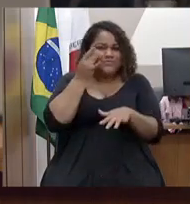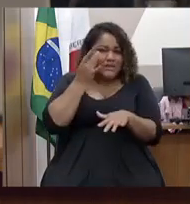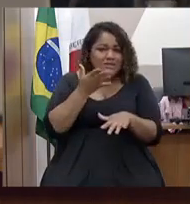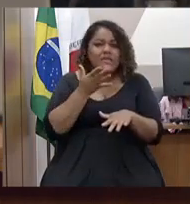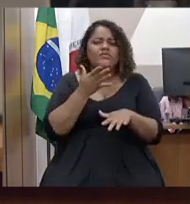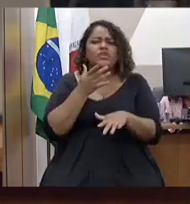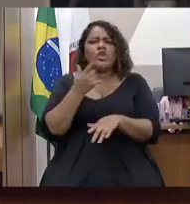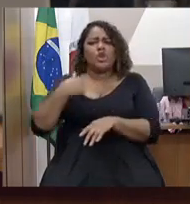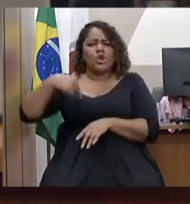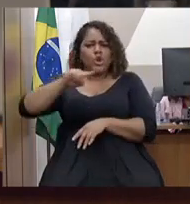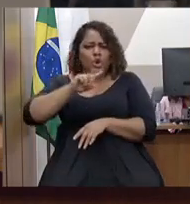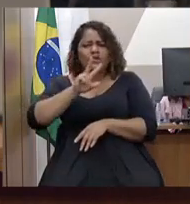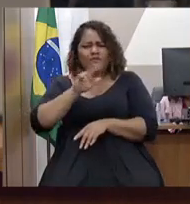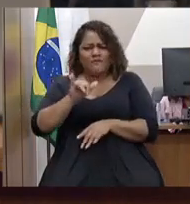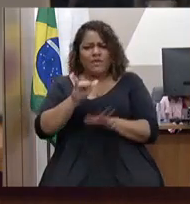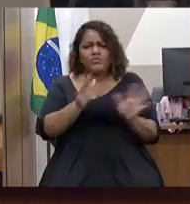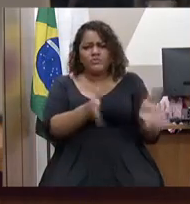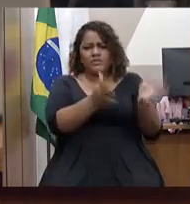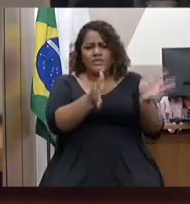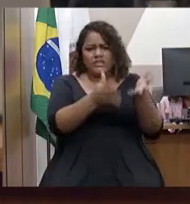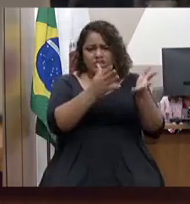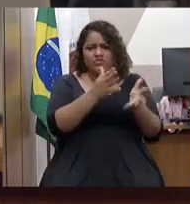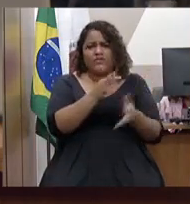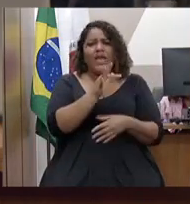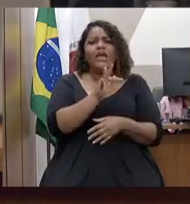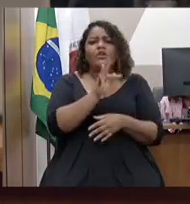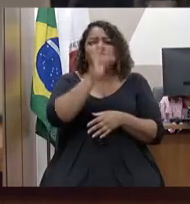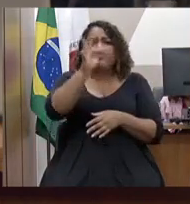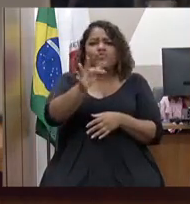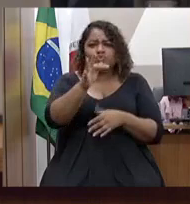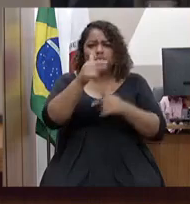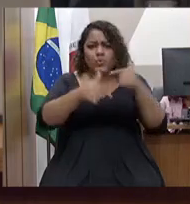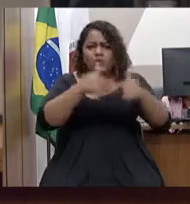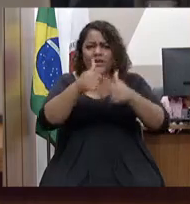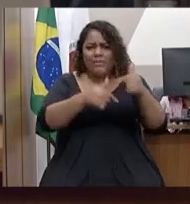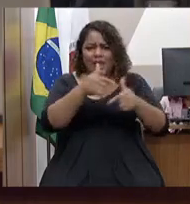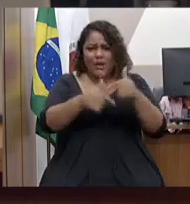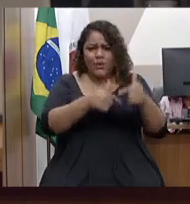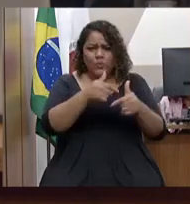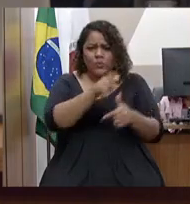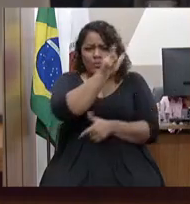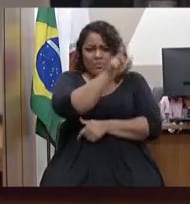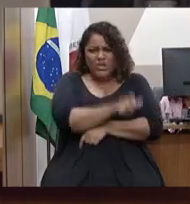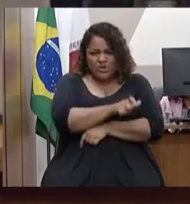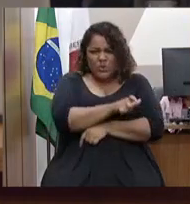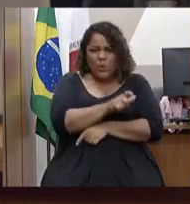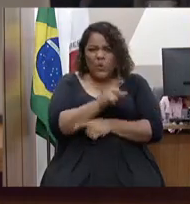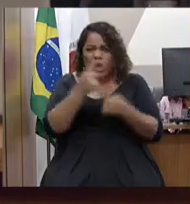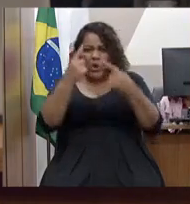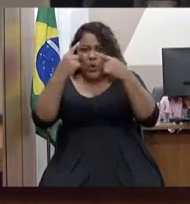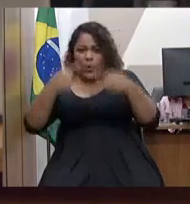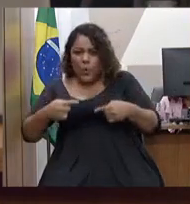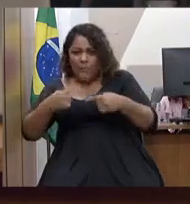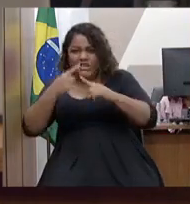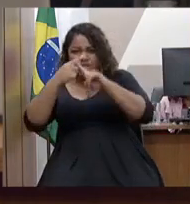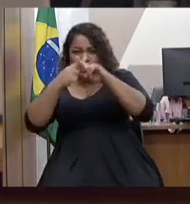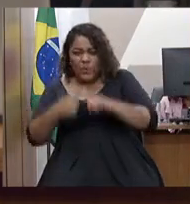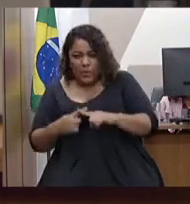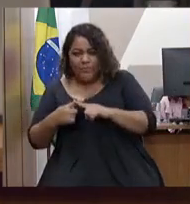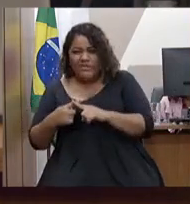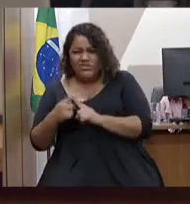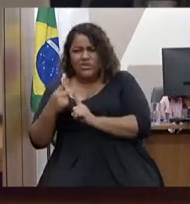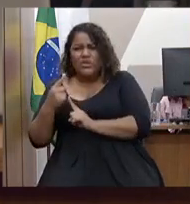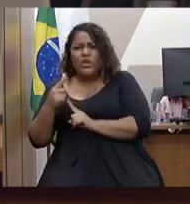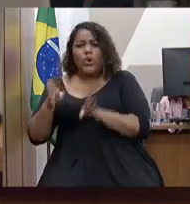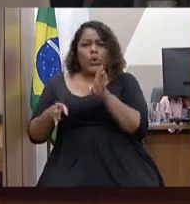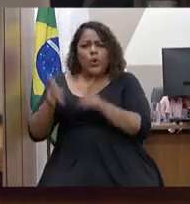os nossos trabalhadores do Futuro A competir em com robôs Ou eles terão que tem uma conscientização que eles estão ali apenas para operar aquela máquina